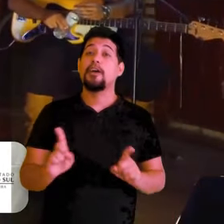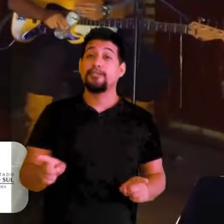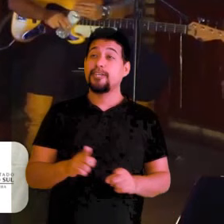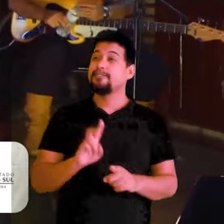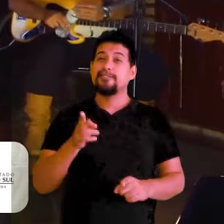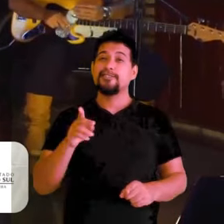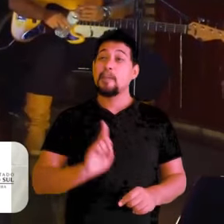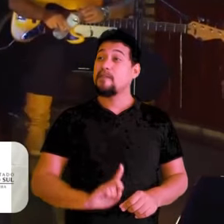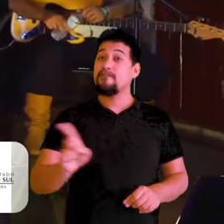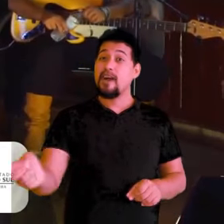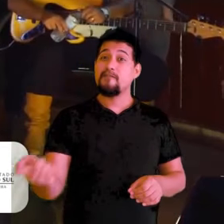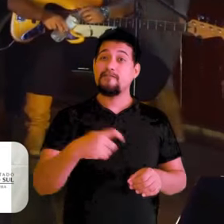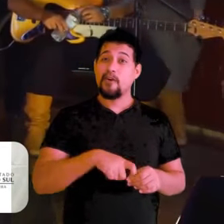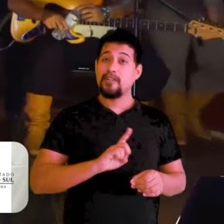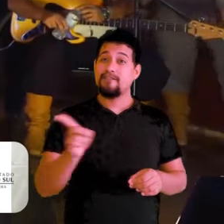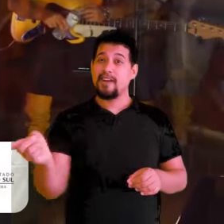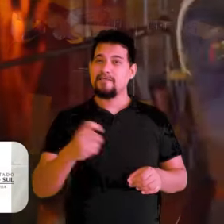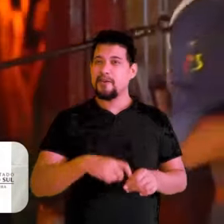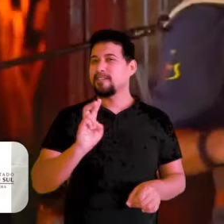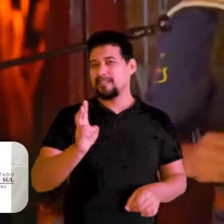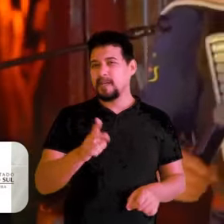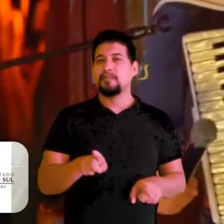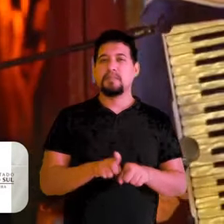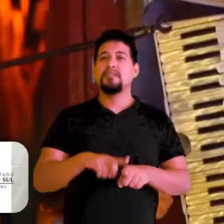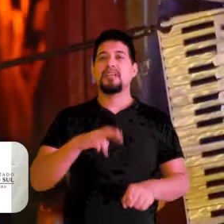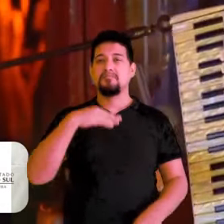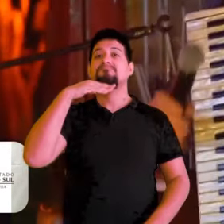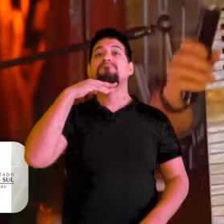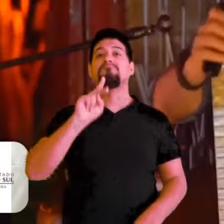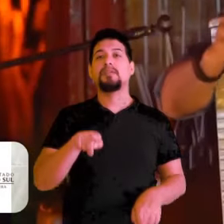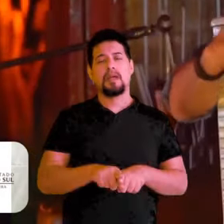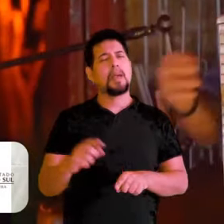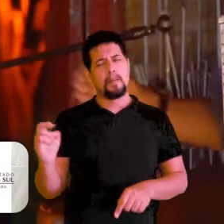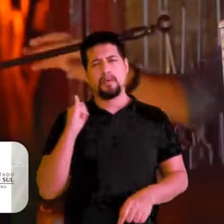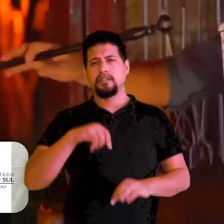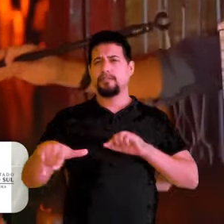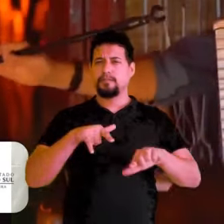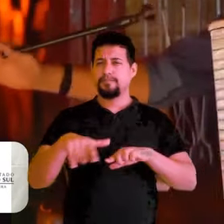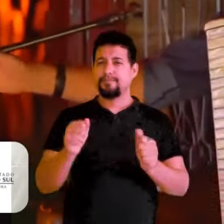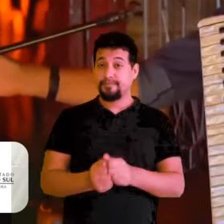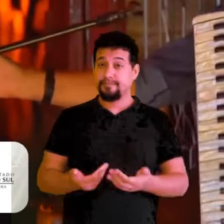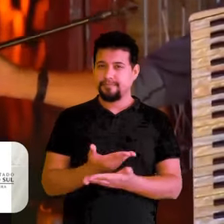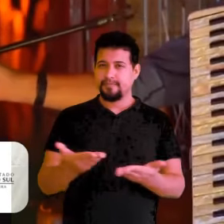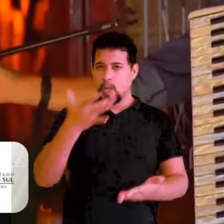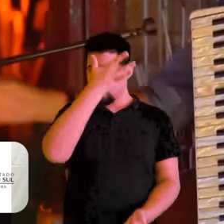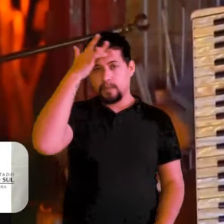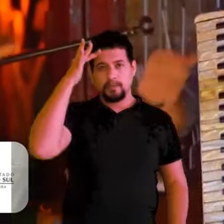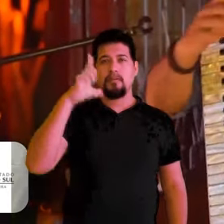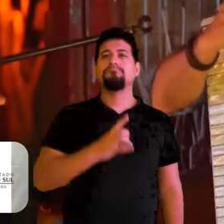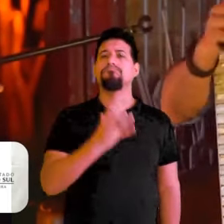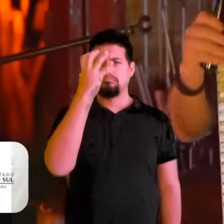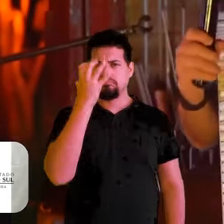A gente sai pela porta da frente e volta pela porta da frente, como um homem de verdade faz. E é uma satisfação muito grande poder trabalhar mais uma vez aqui